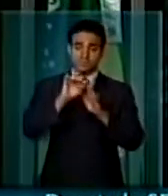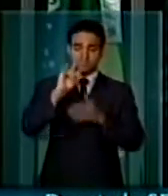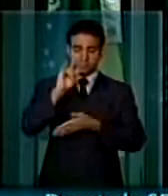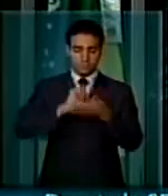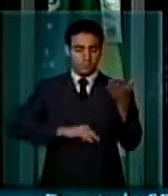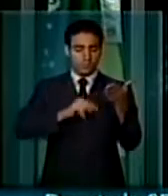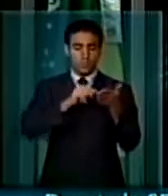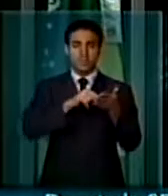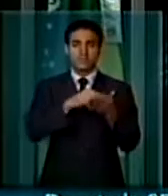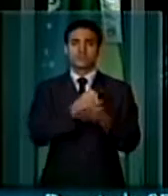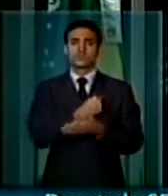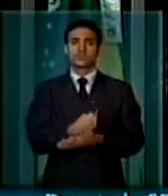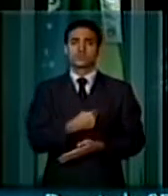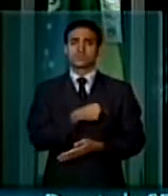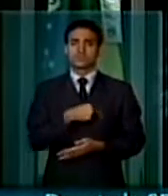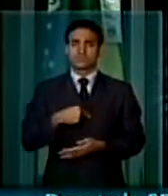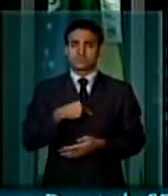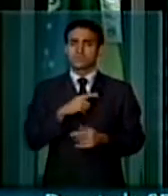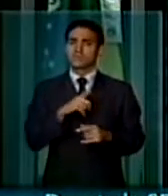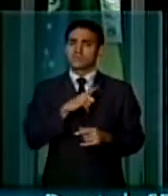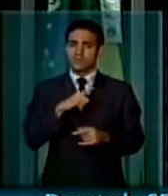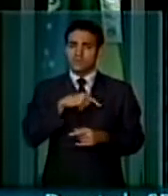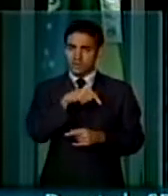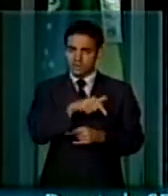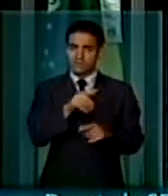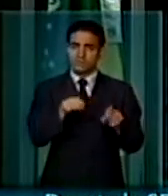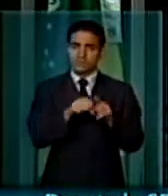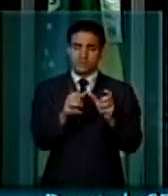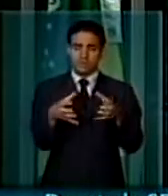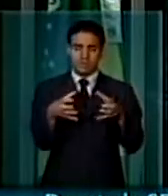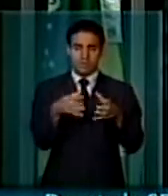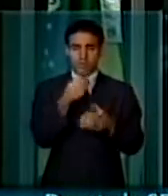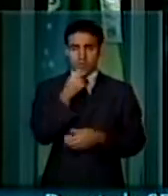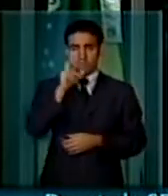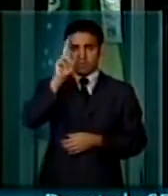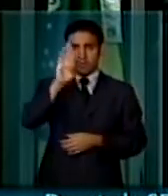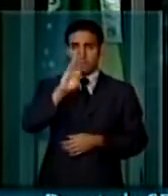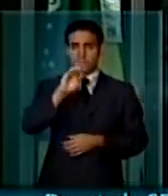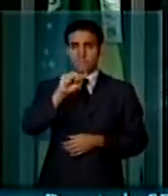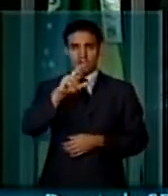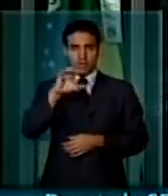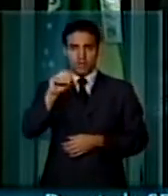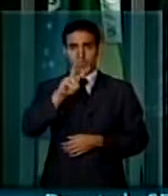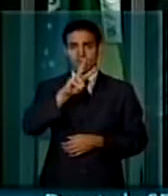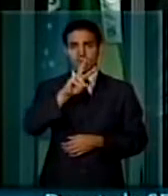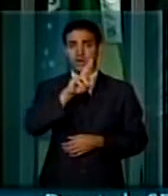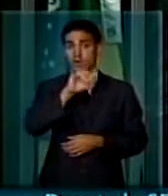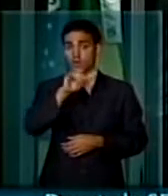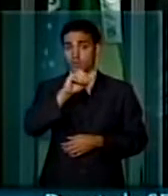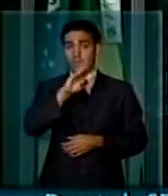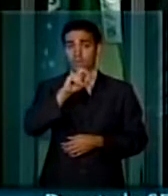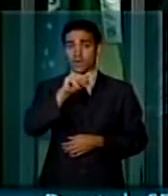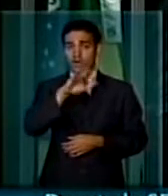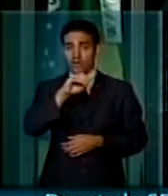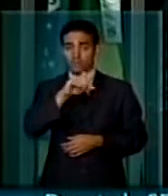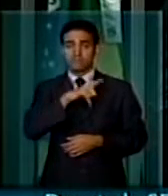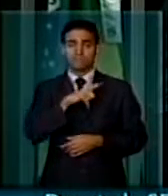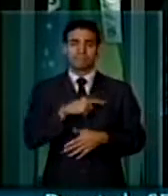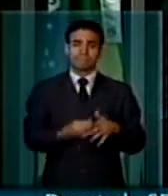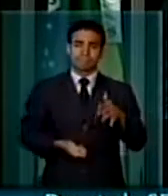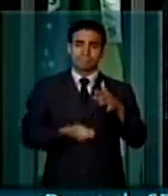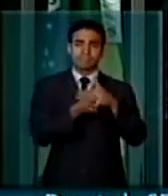Suíça houve, com a interveniência do Barão do Rio Branco, grande diplomata brasileiro, houve,